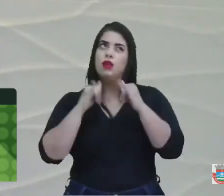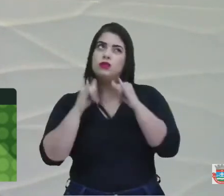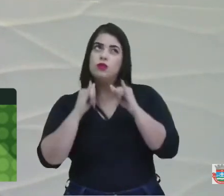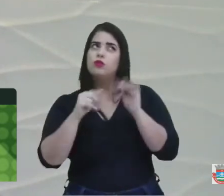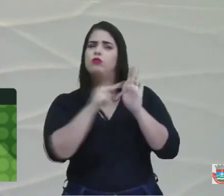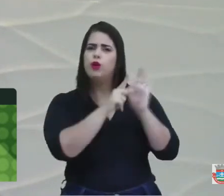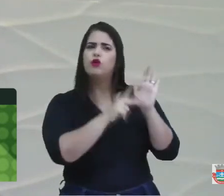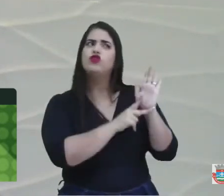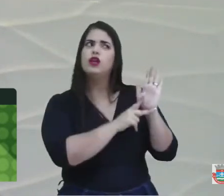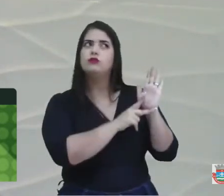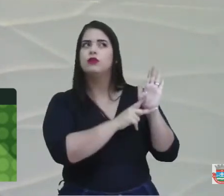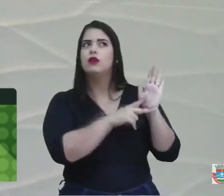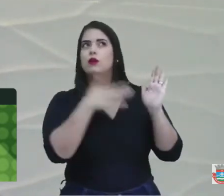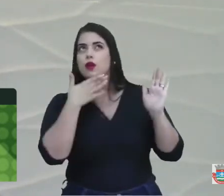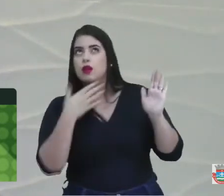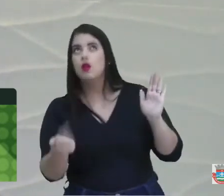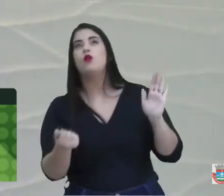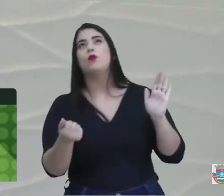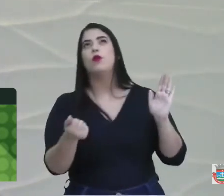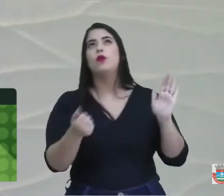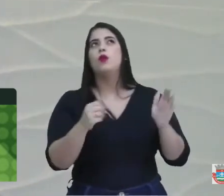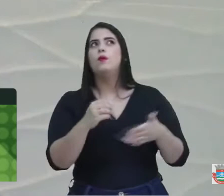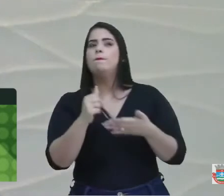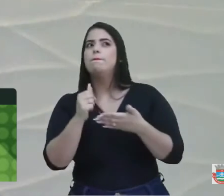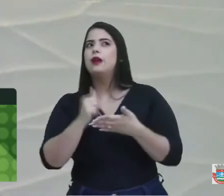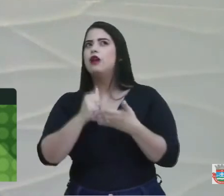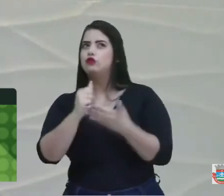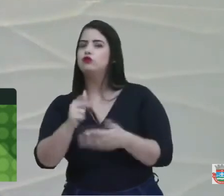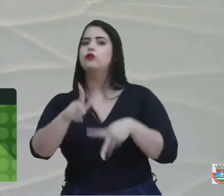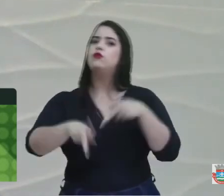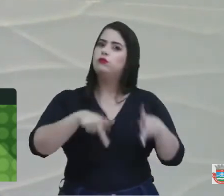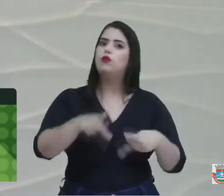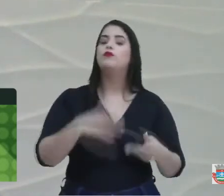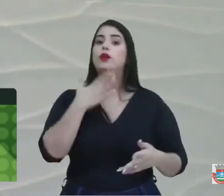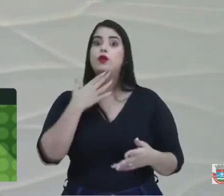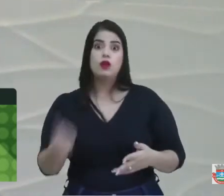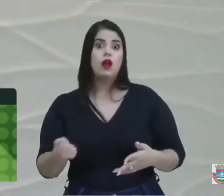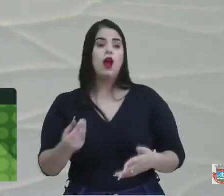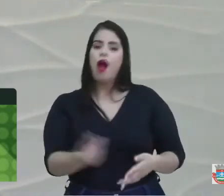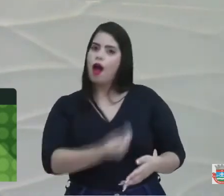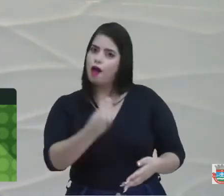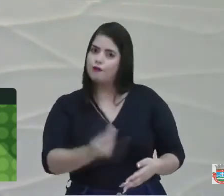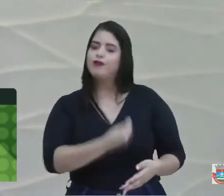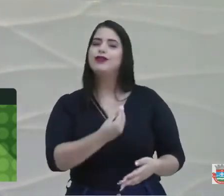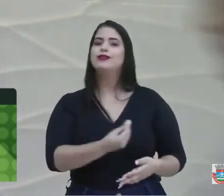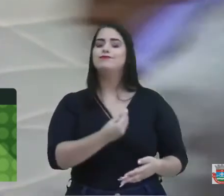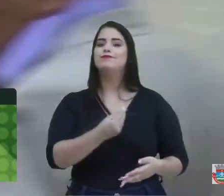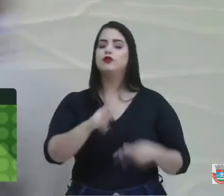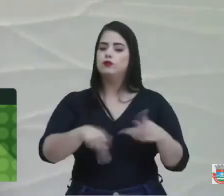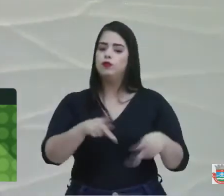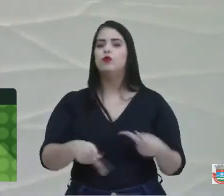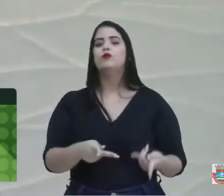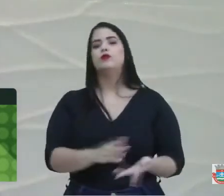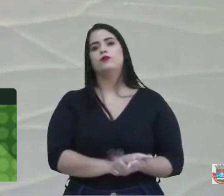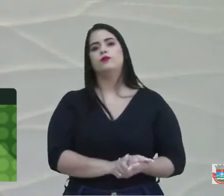esses dessalinizadores que irão, um dia, né, funcionar e melhorar a qualidade de vida, o abastecimento, porque nós sabemos